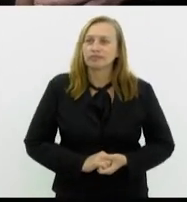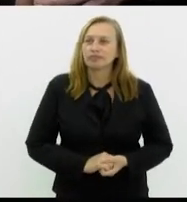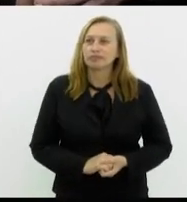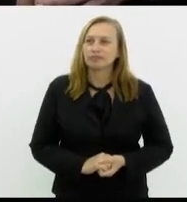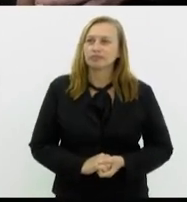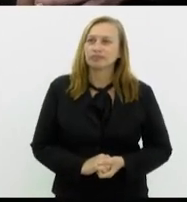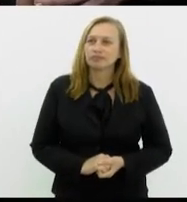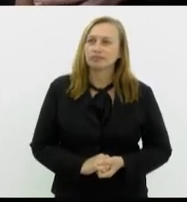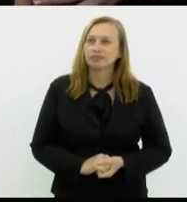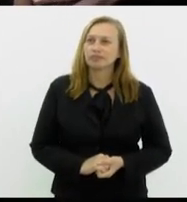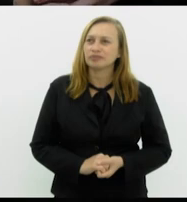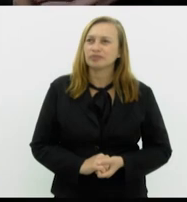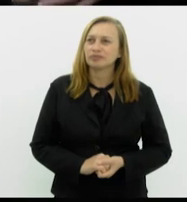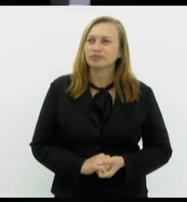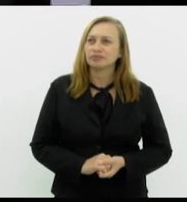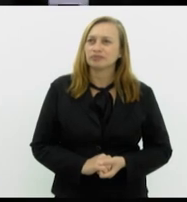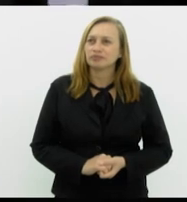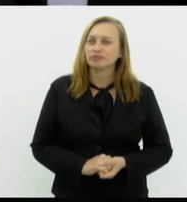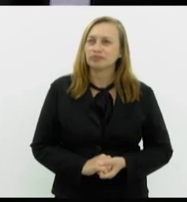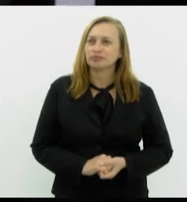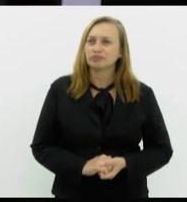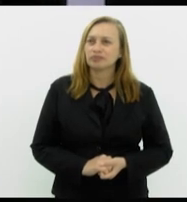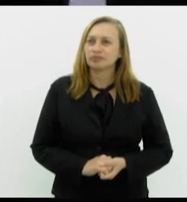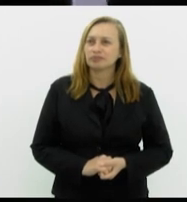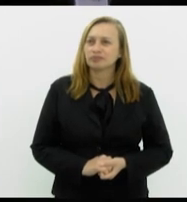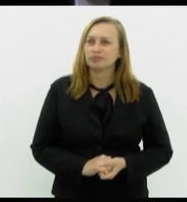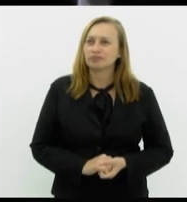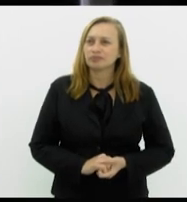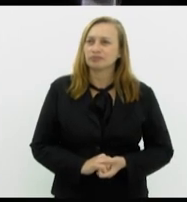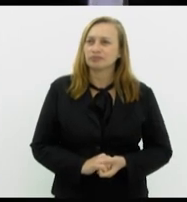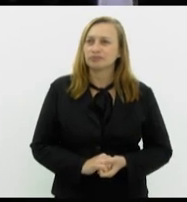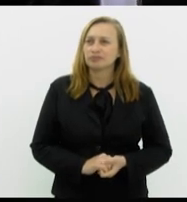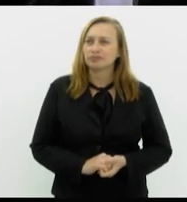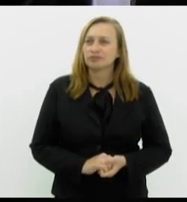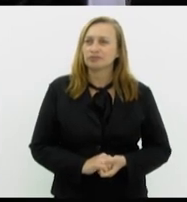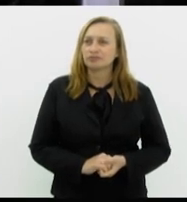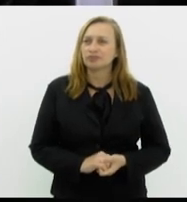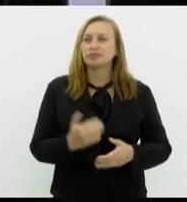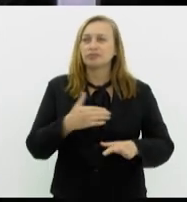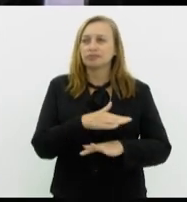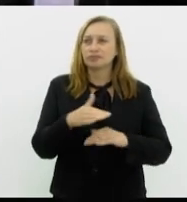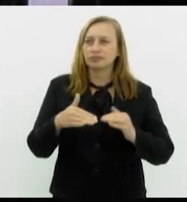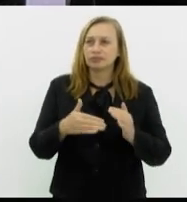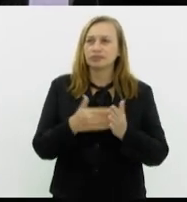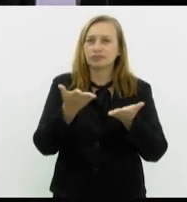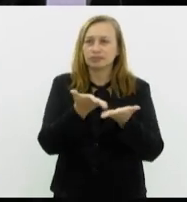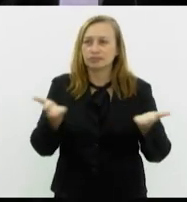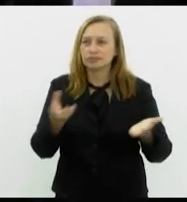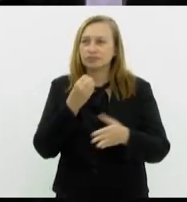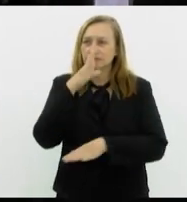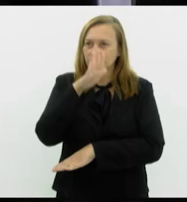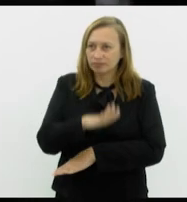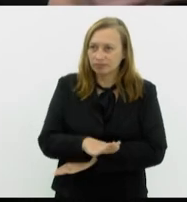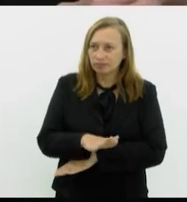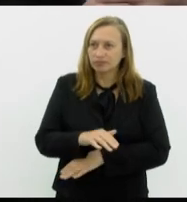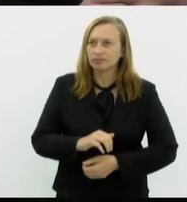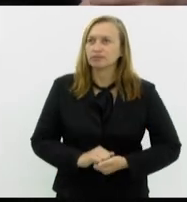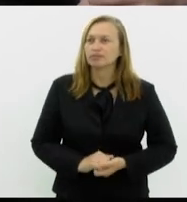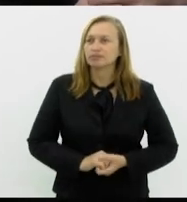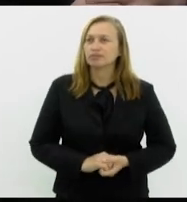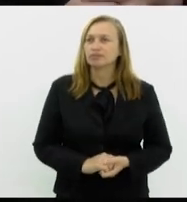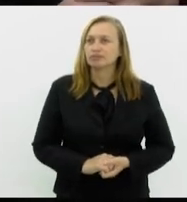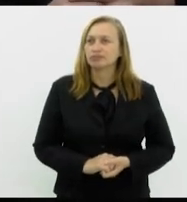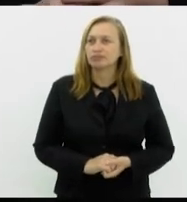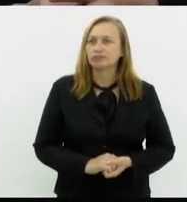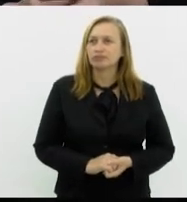Ladies and gentlemen, a very good afternoon to all of you. Senhoras e senhores, muito boa tarde para todos vocês. Thank